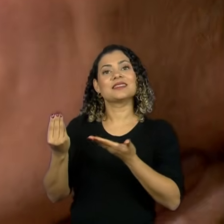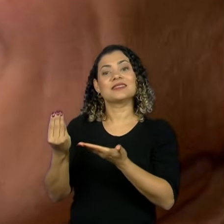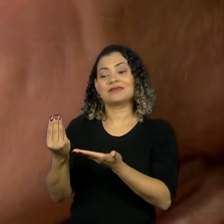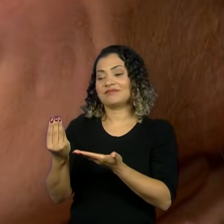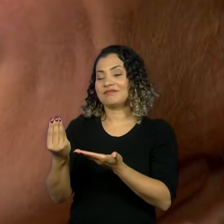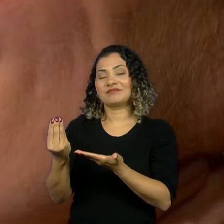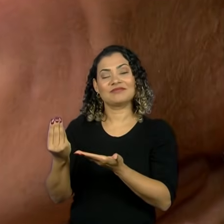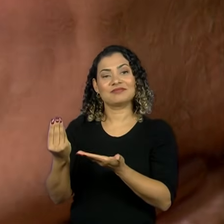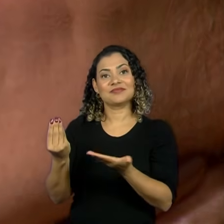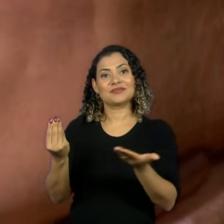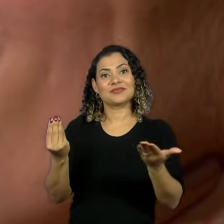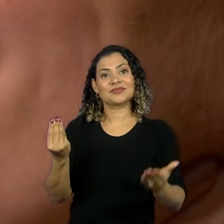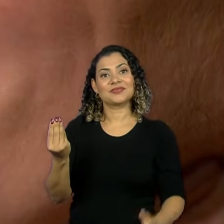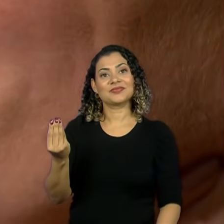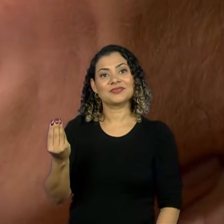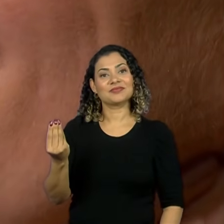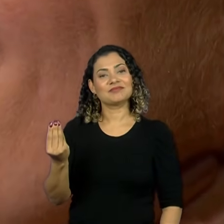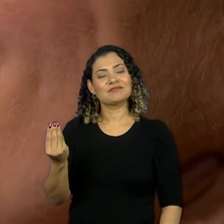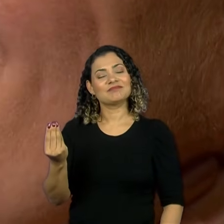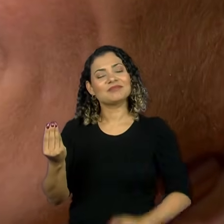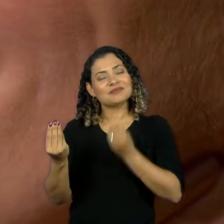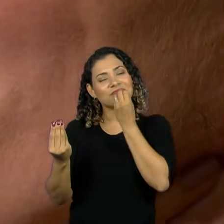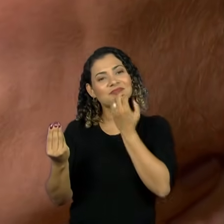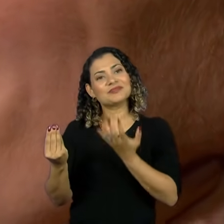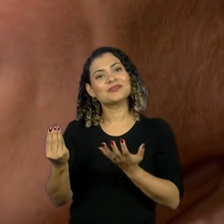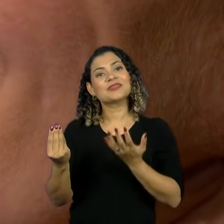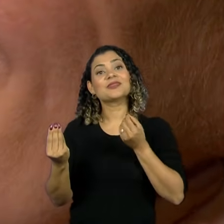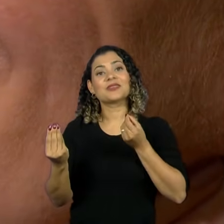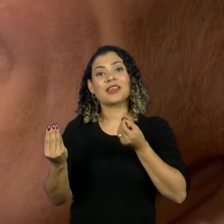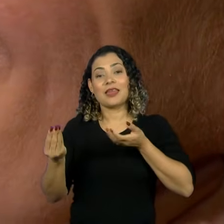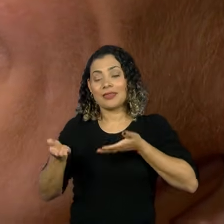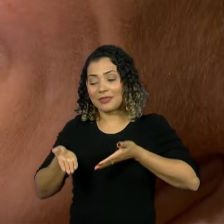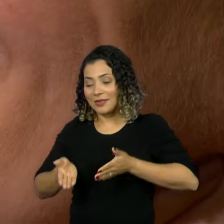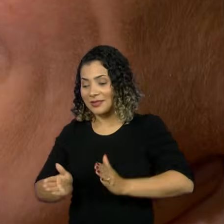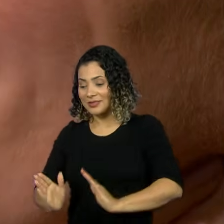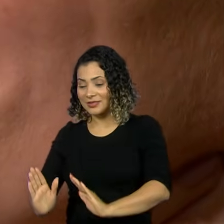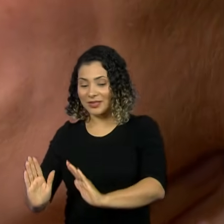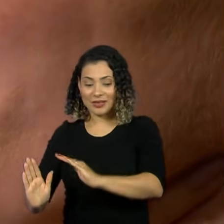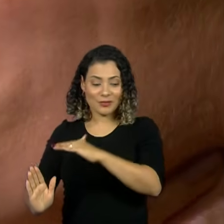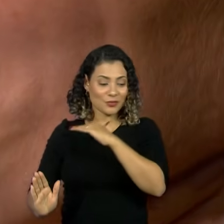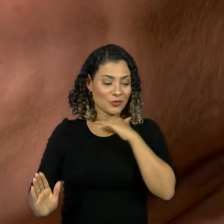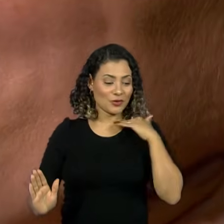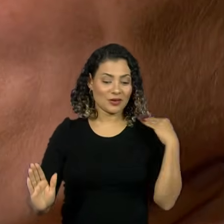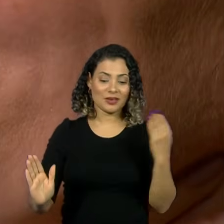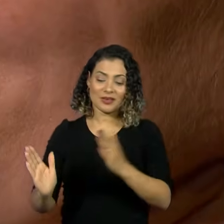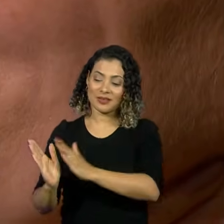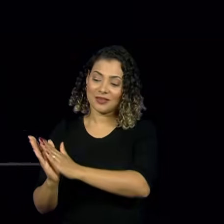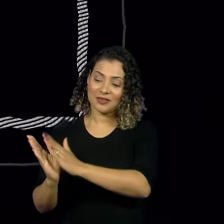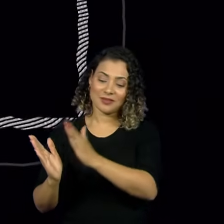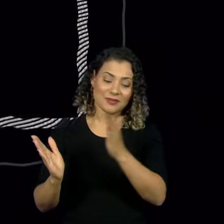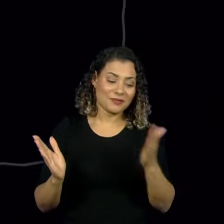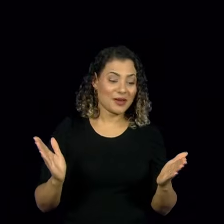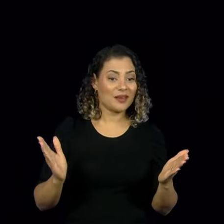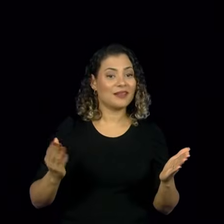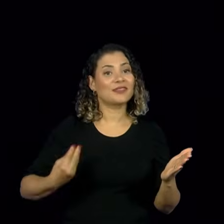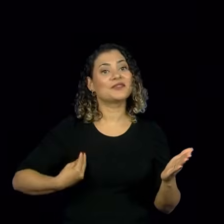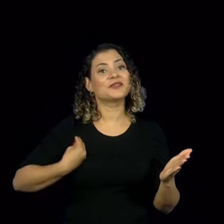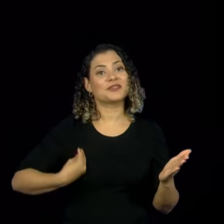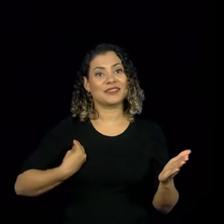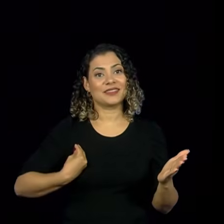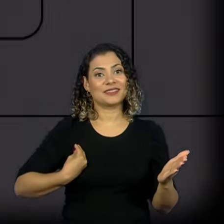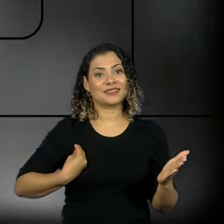essa coisa tão gostosa que acontece entre nascer e morrer. É muito bom.